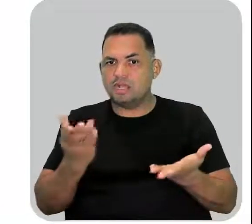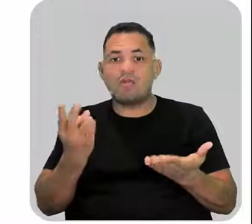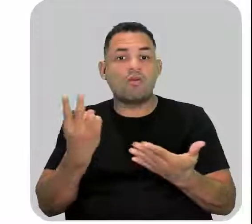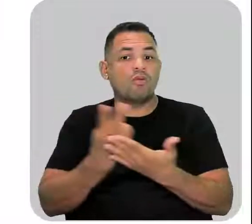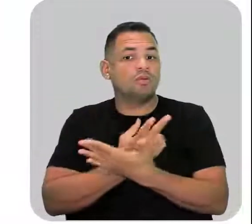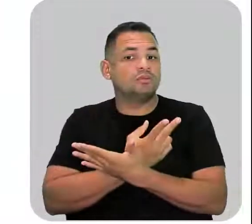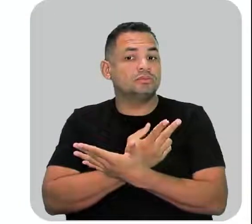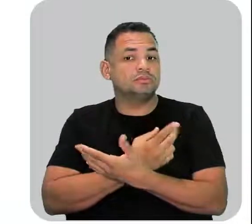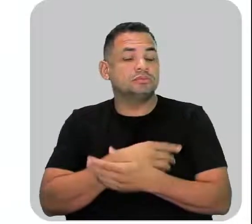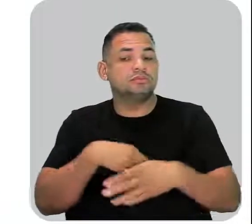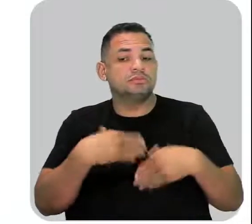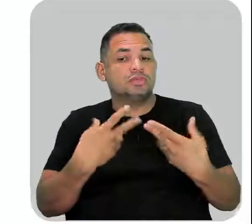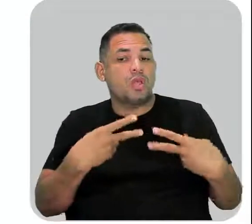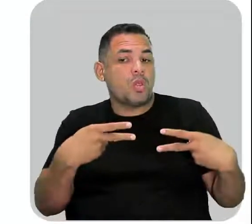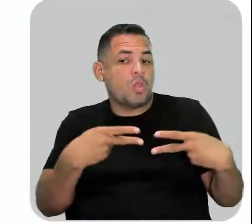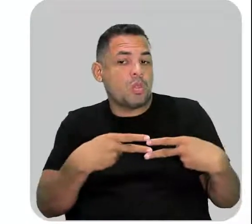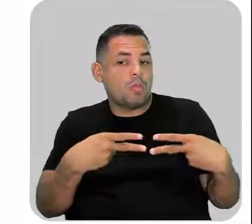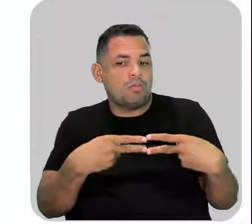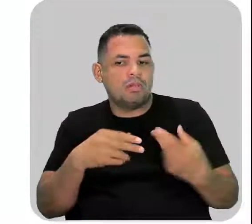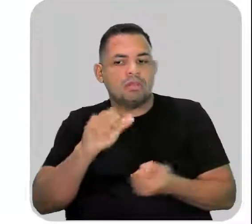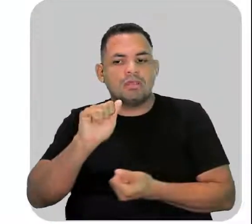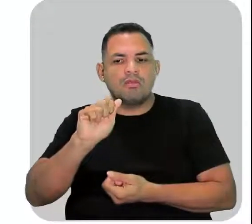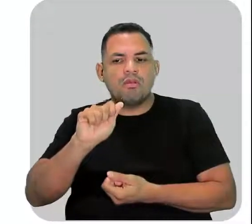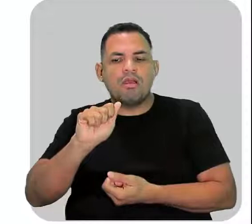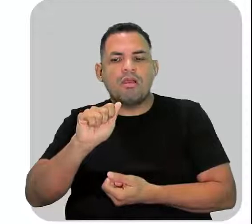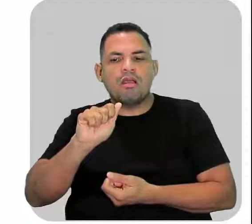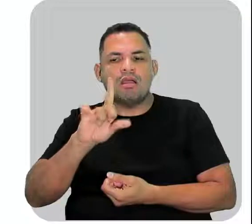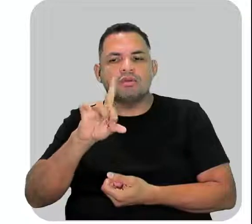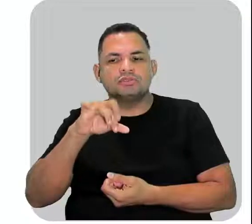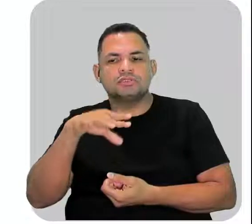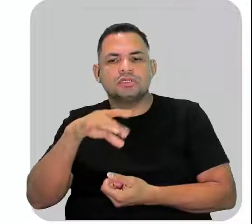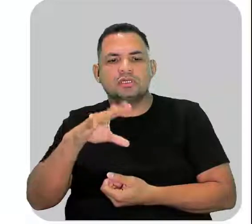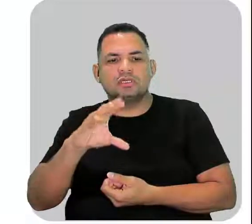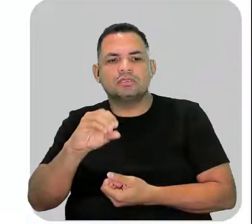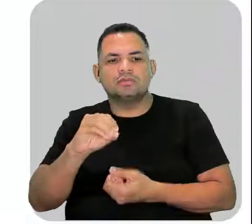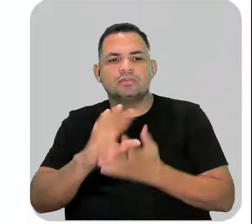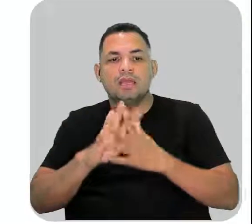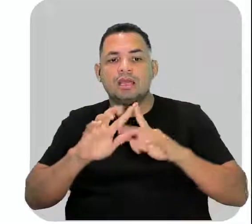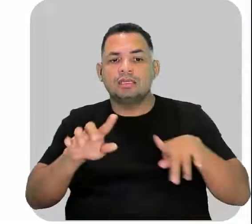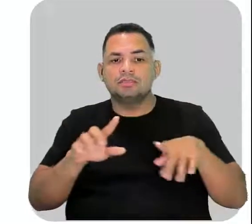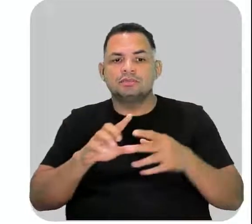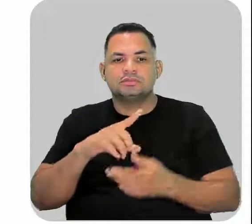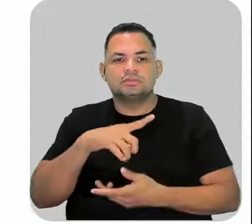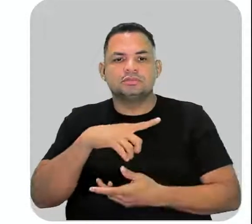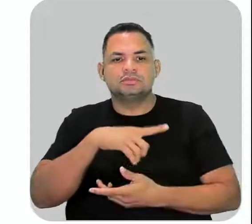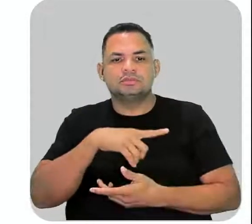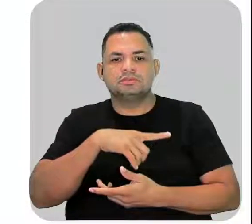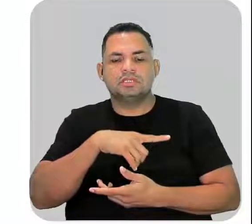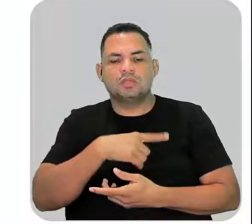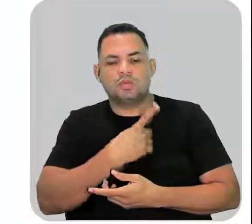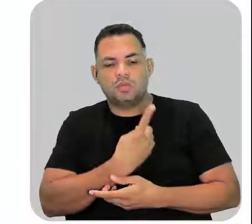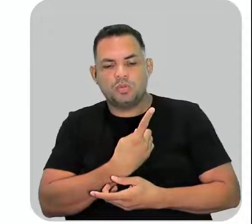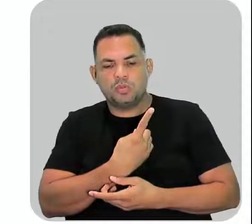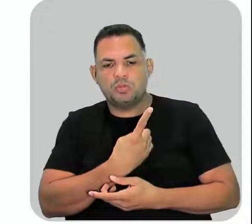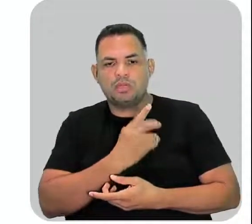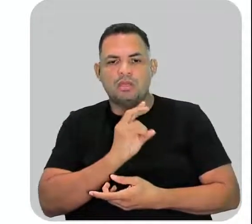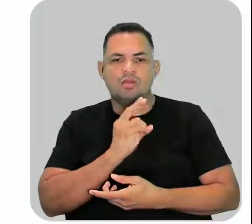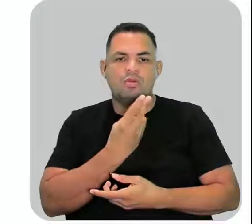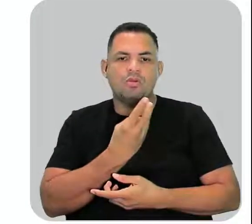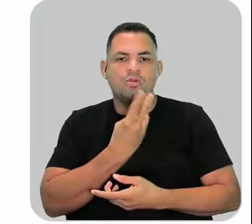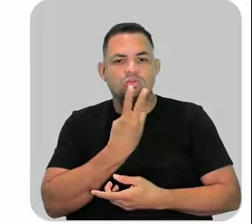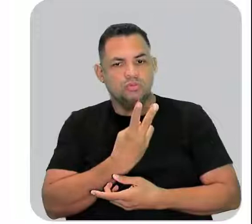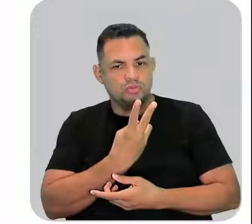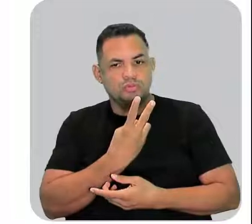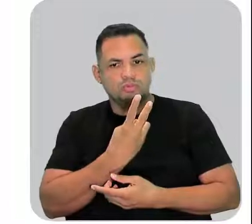comporta-se como a ligação dupla dos alcenos. Porém, pode sofrer